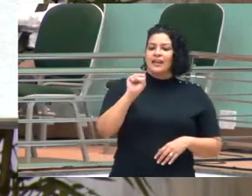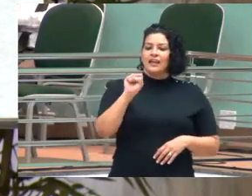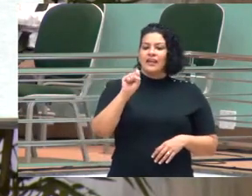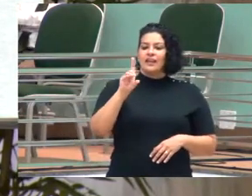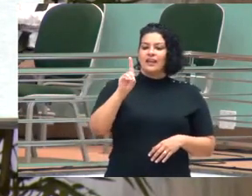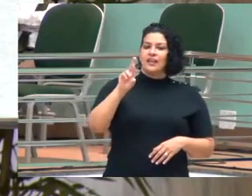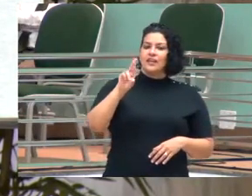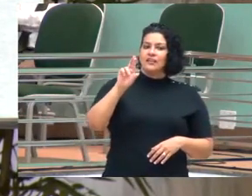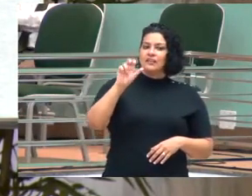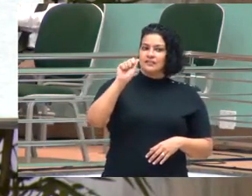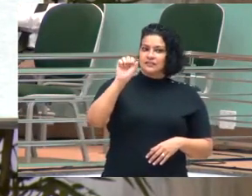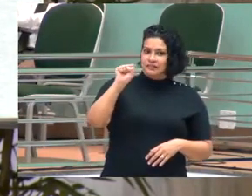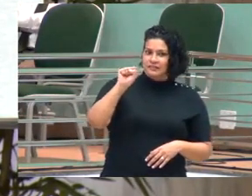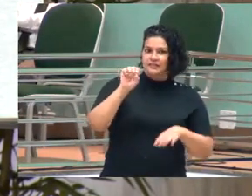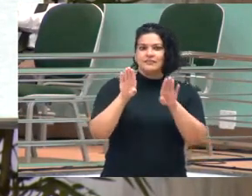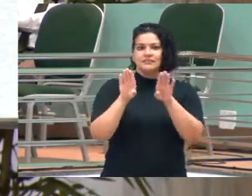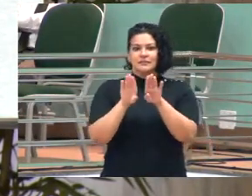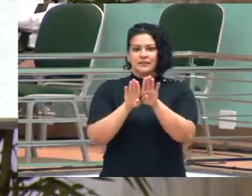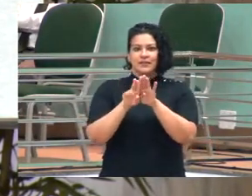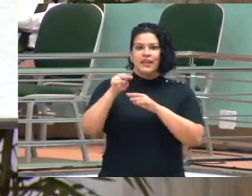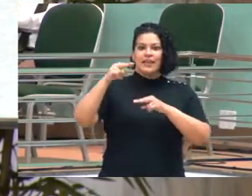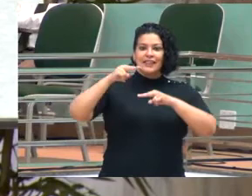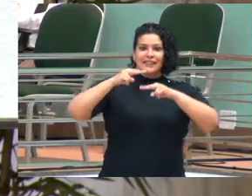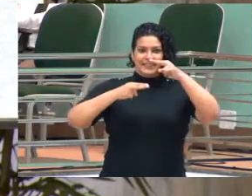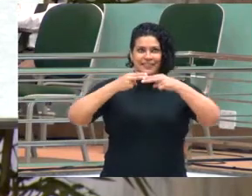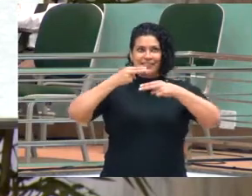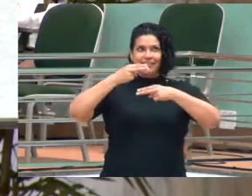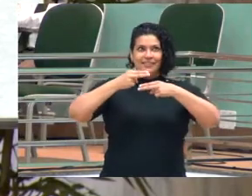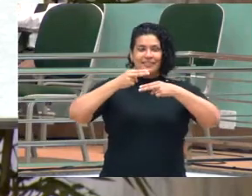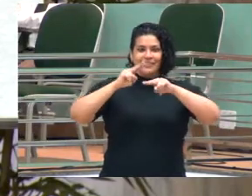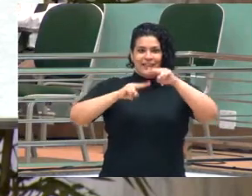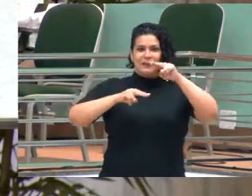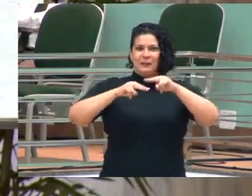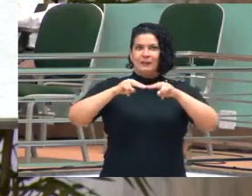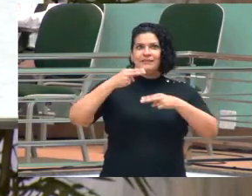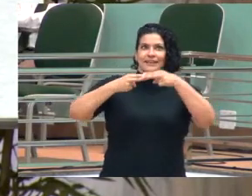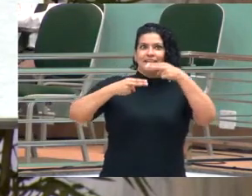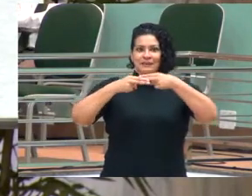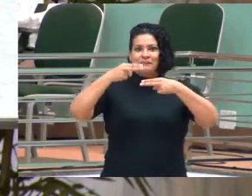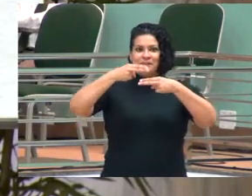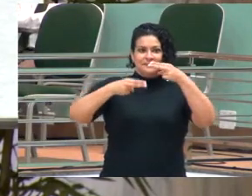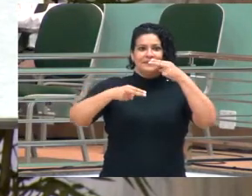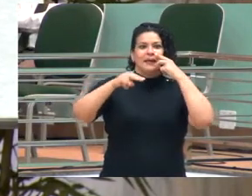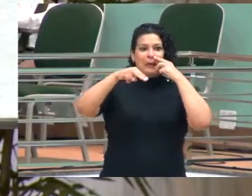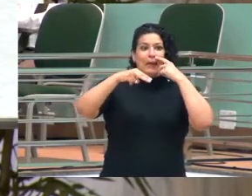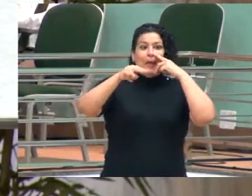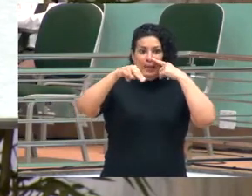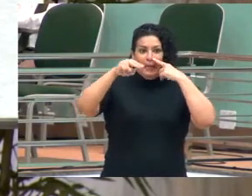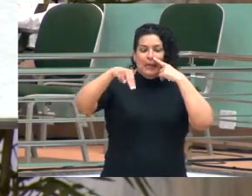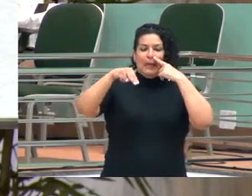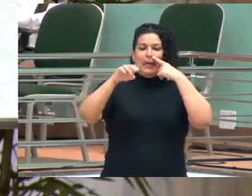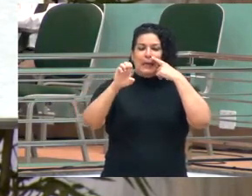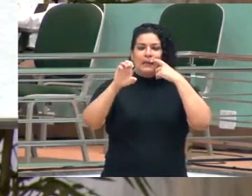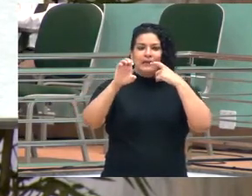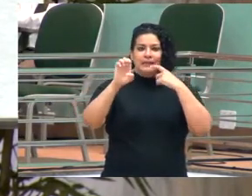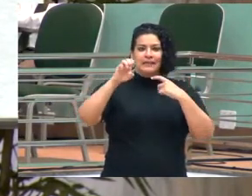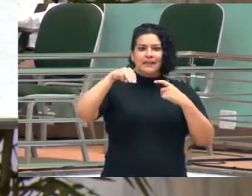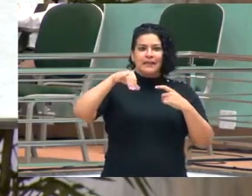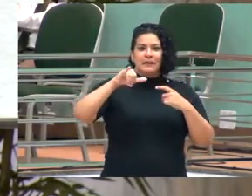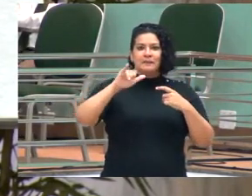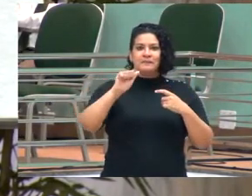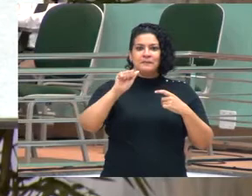Zorobabel, reconstruíram o templo, reconstruíram os muros. A partir daí voltamos para a nossa terra,